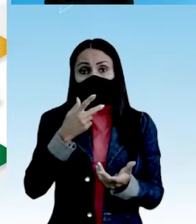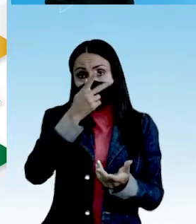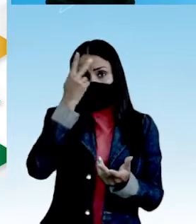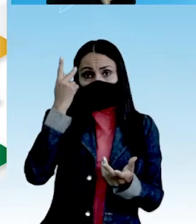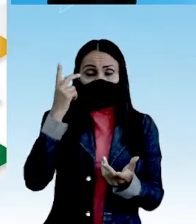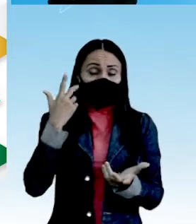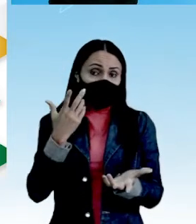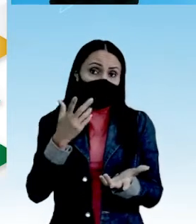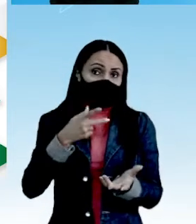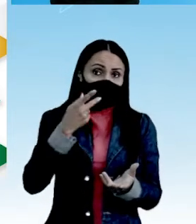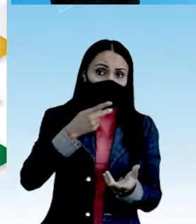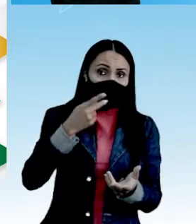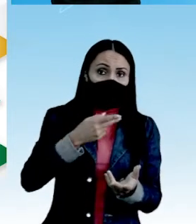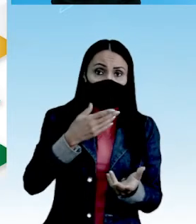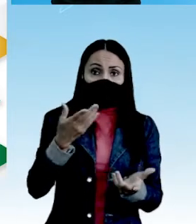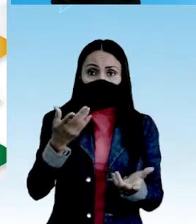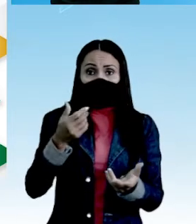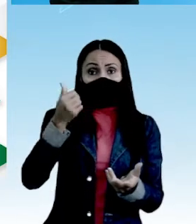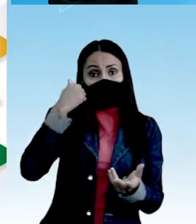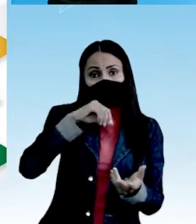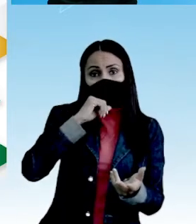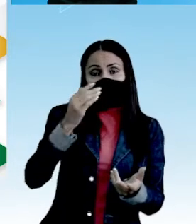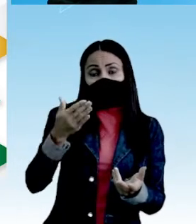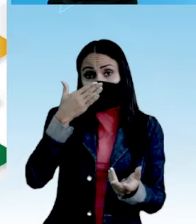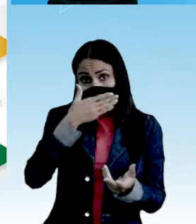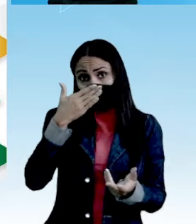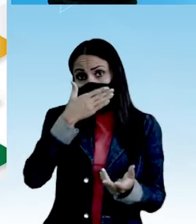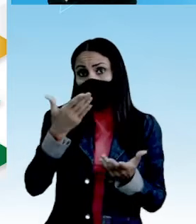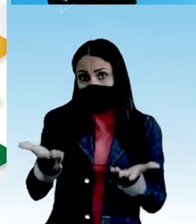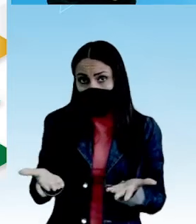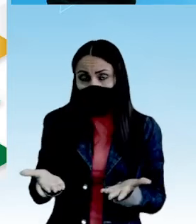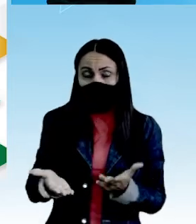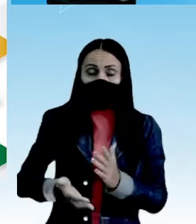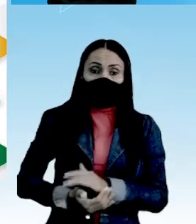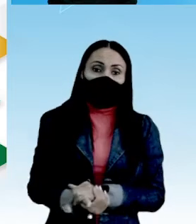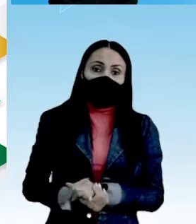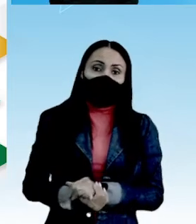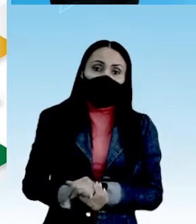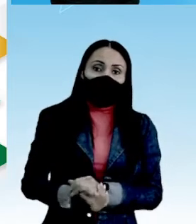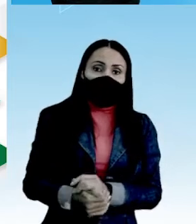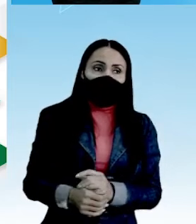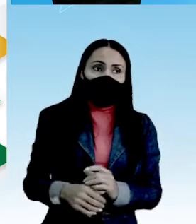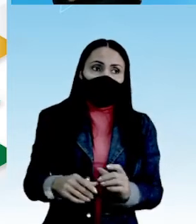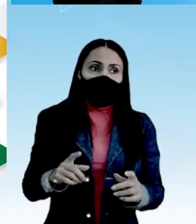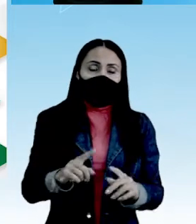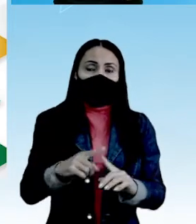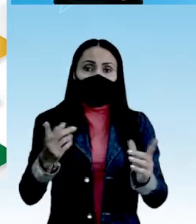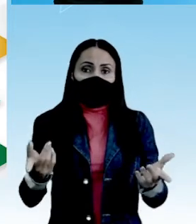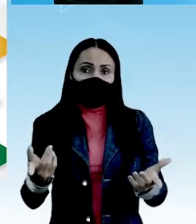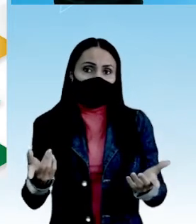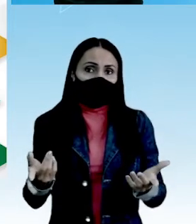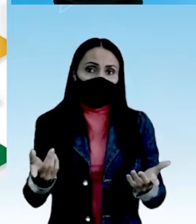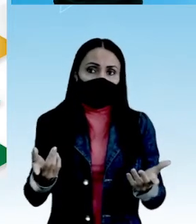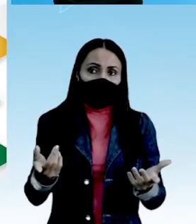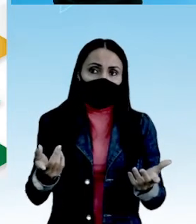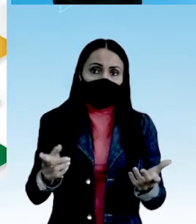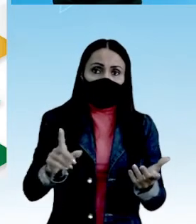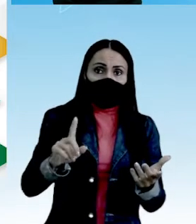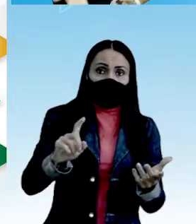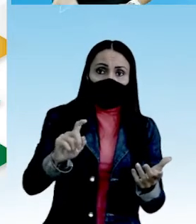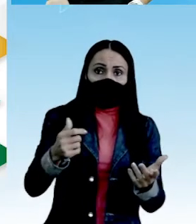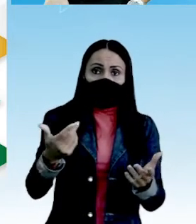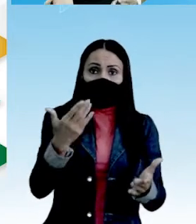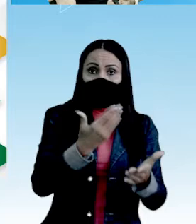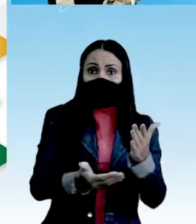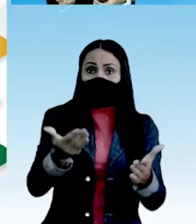posso afirmar, né? Mas assim, alguns teóricos falam sobre isso, né? Então, elas estavam perdendo, iam ser